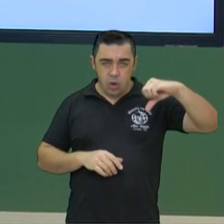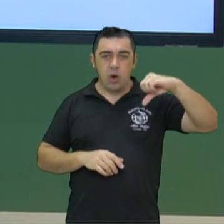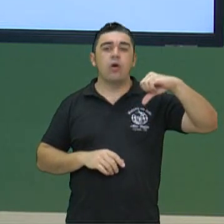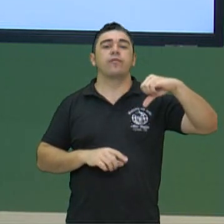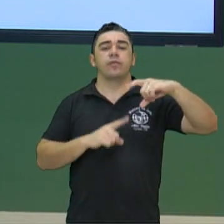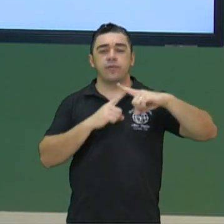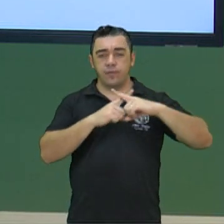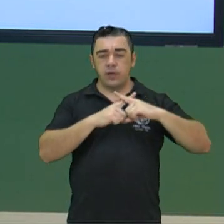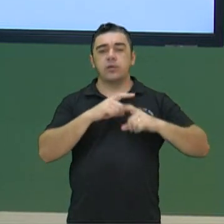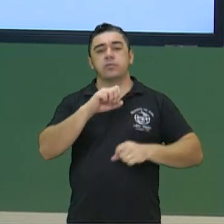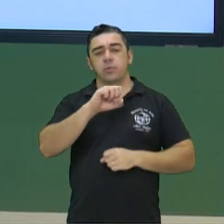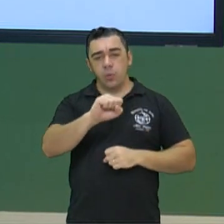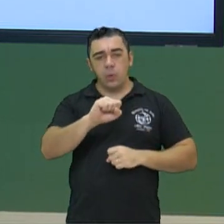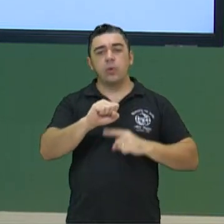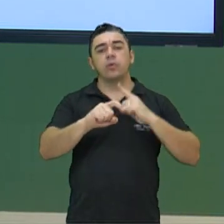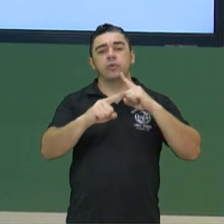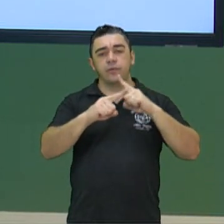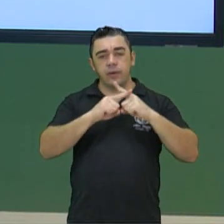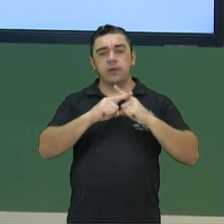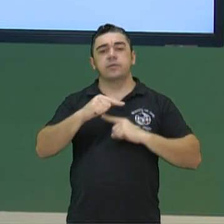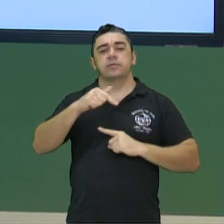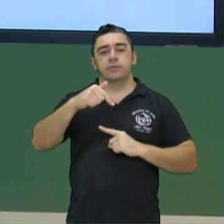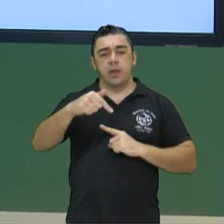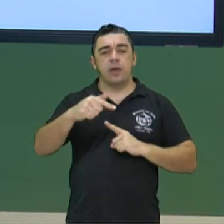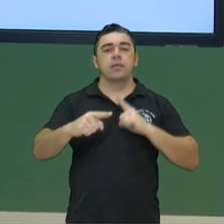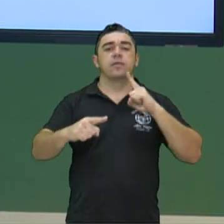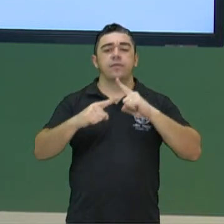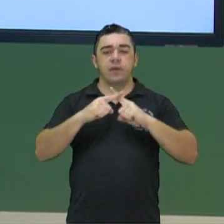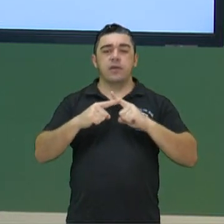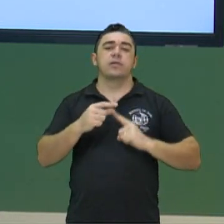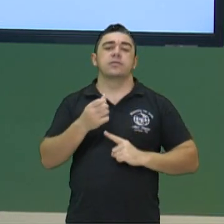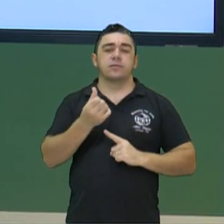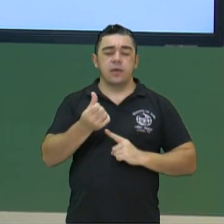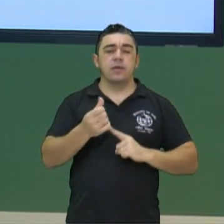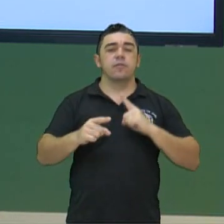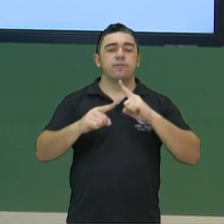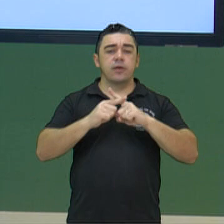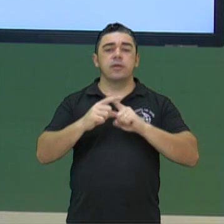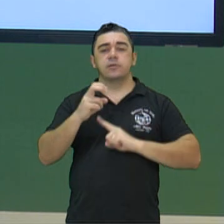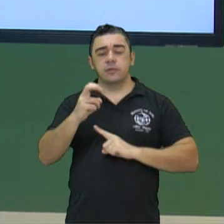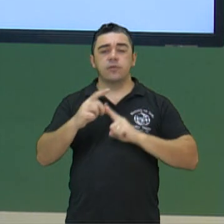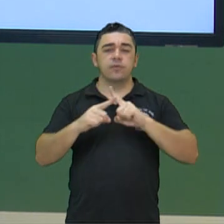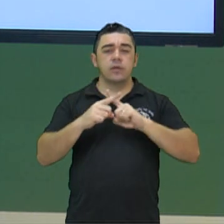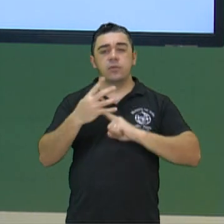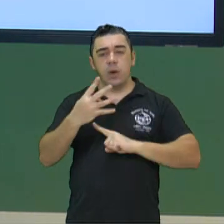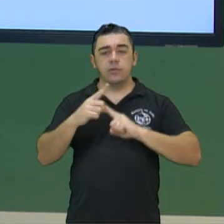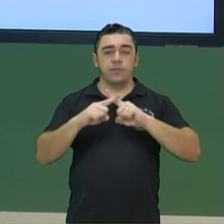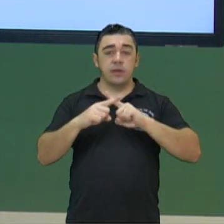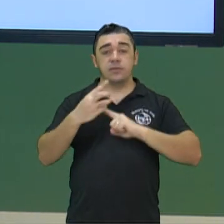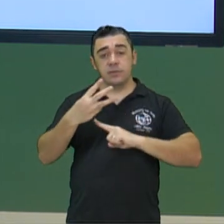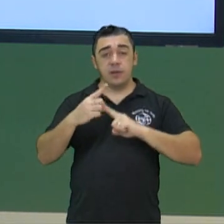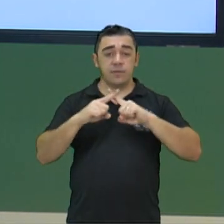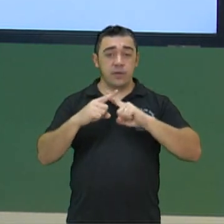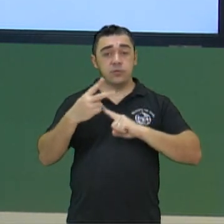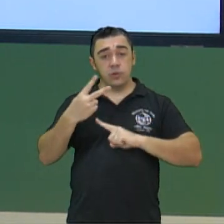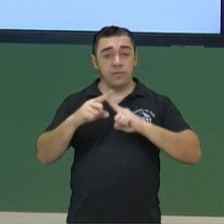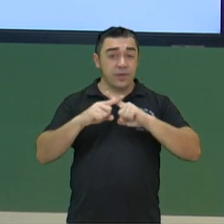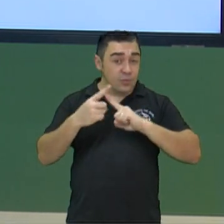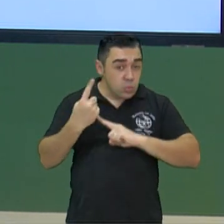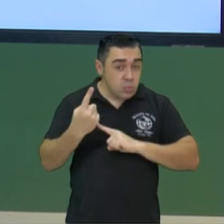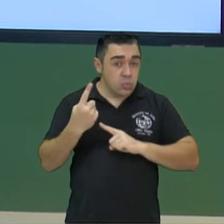a multiplicação do sucessor daquele número até chegar ao número 1. O que me resultou?